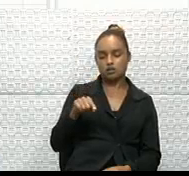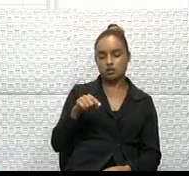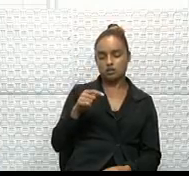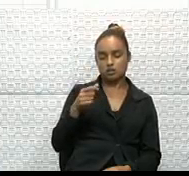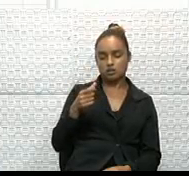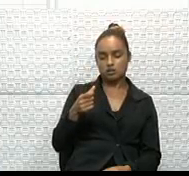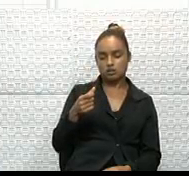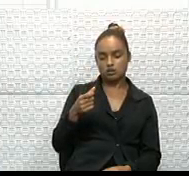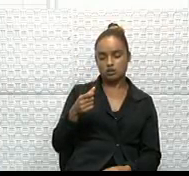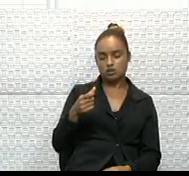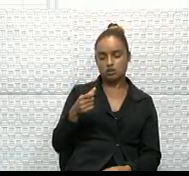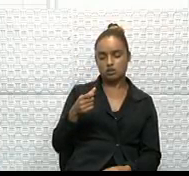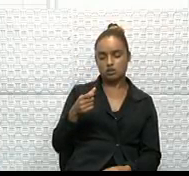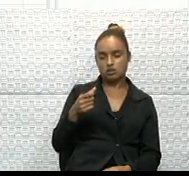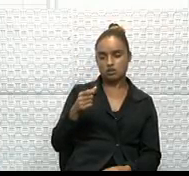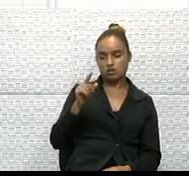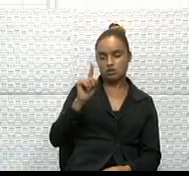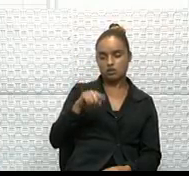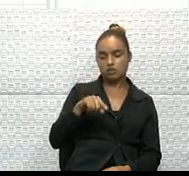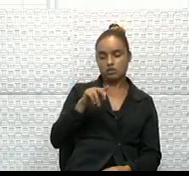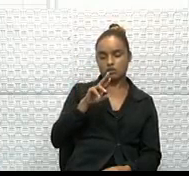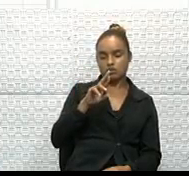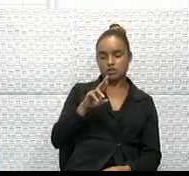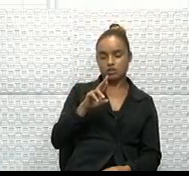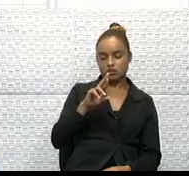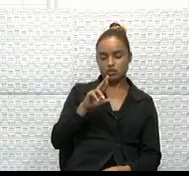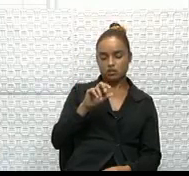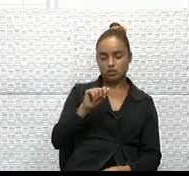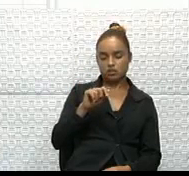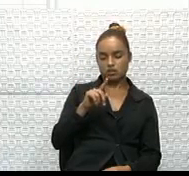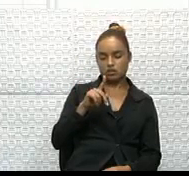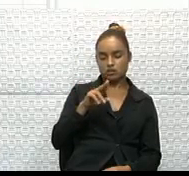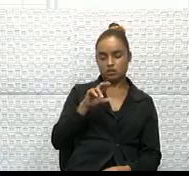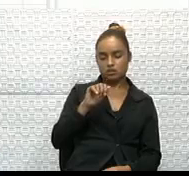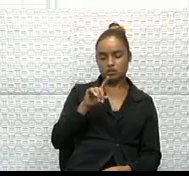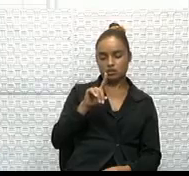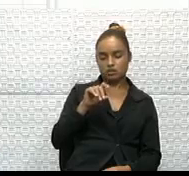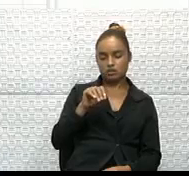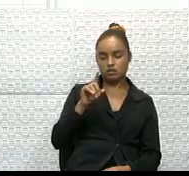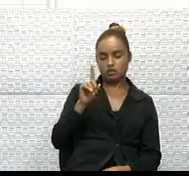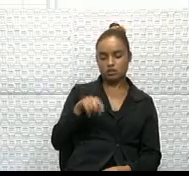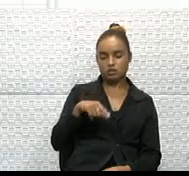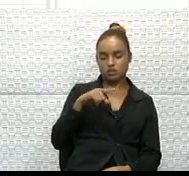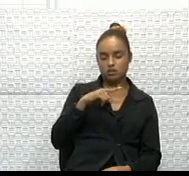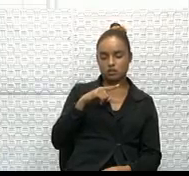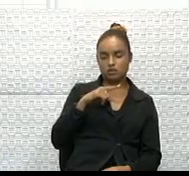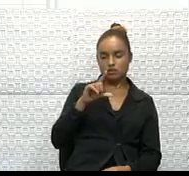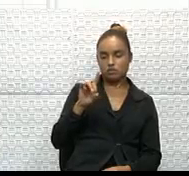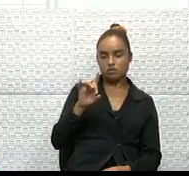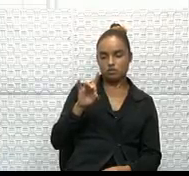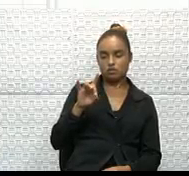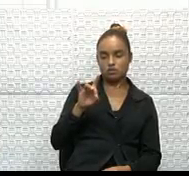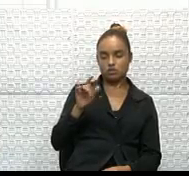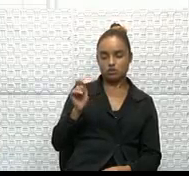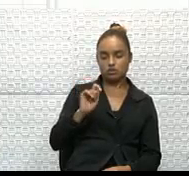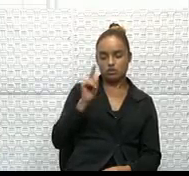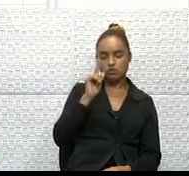0,5692. Esse é o R quadrado, eu quero o R, então o que eu faço? Eu extraio a raiz quadrada do